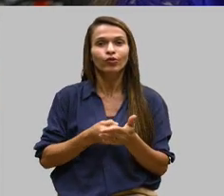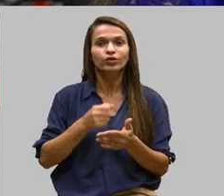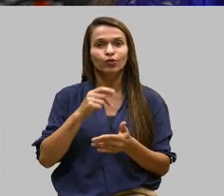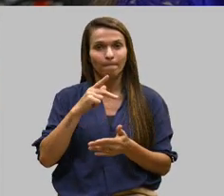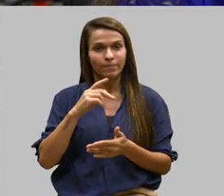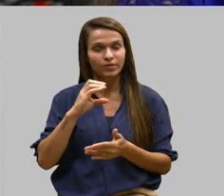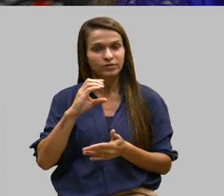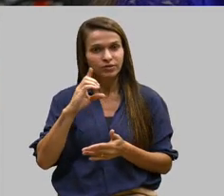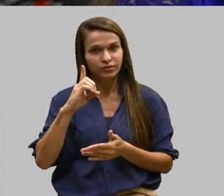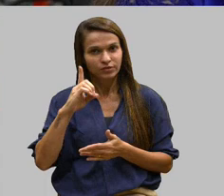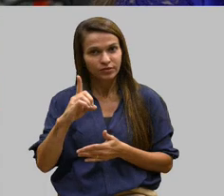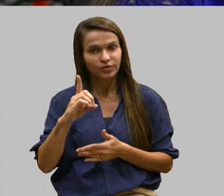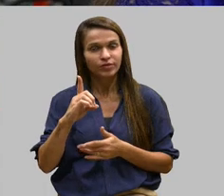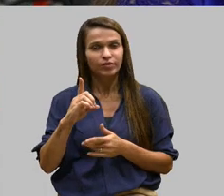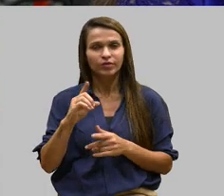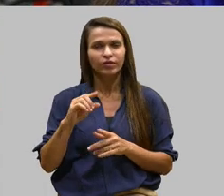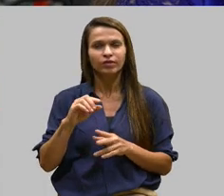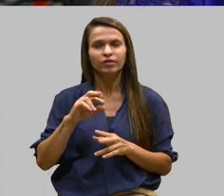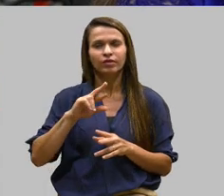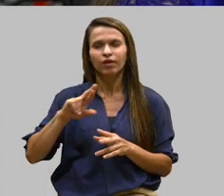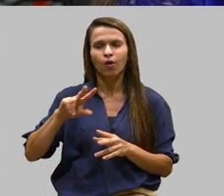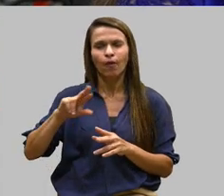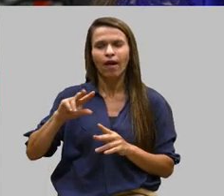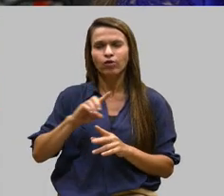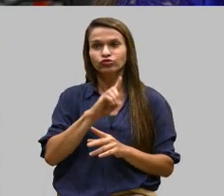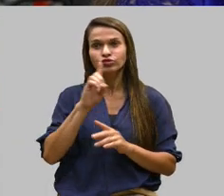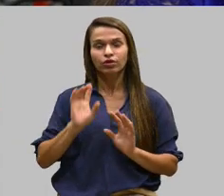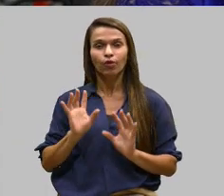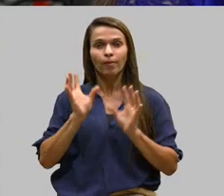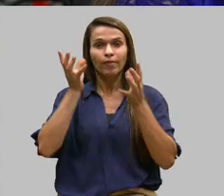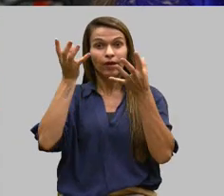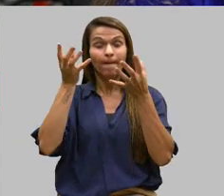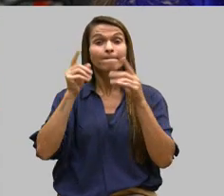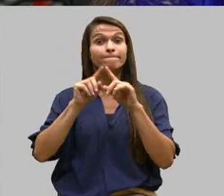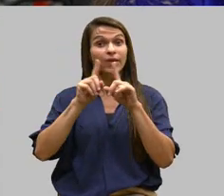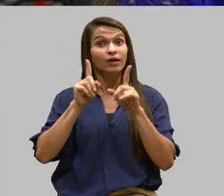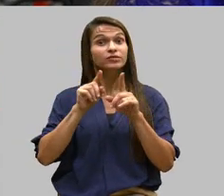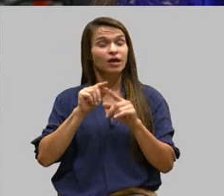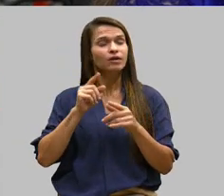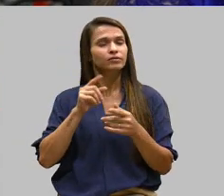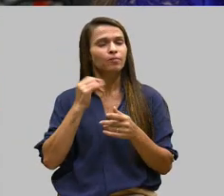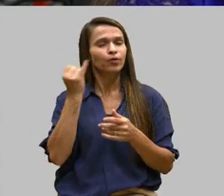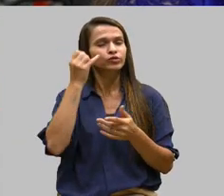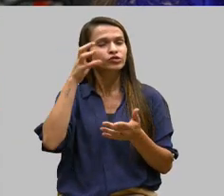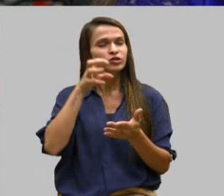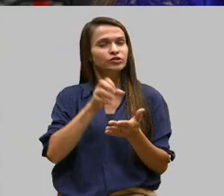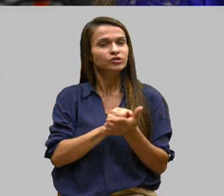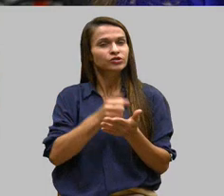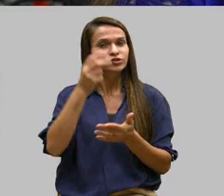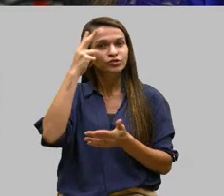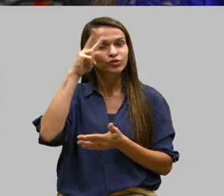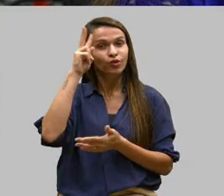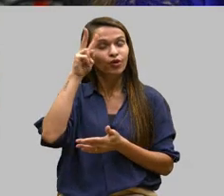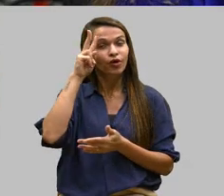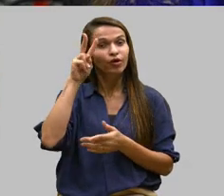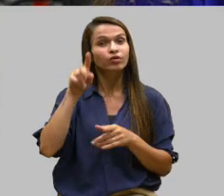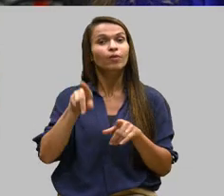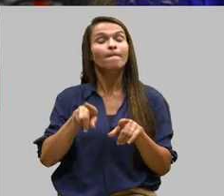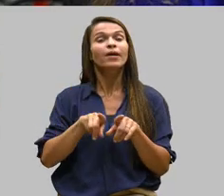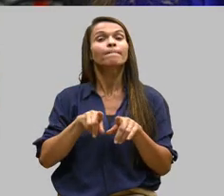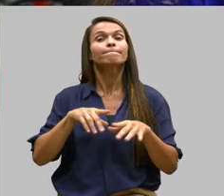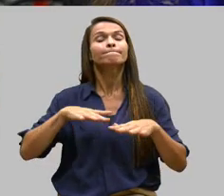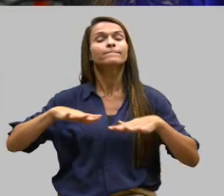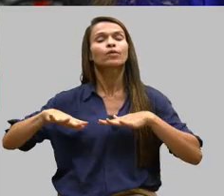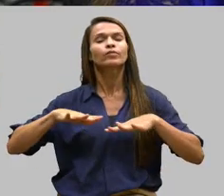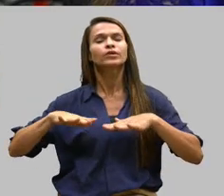deficiência não é uma data comemorativa Mas é uma data de importante registro histórico sobretudo para mobilizar